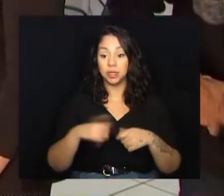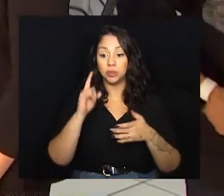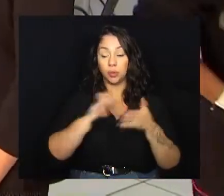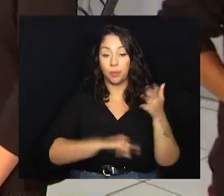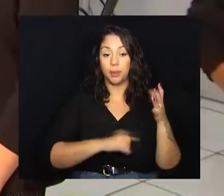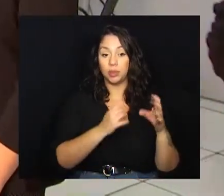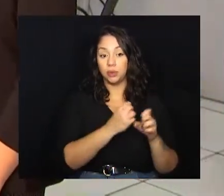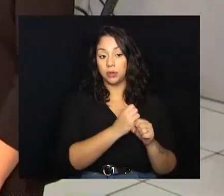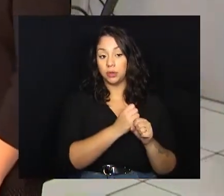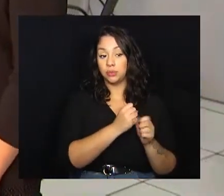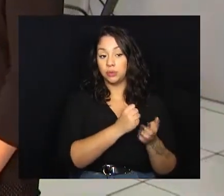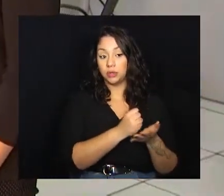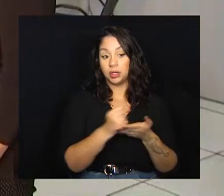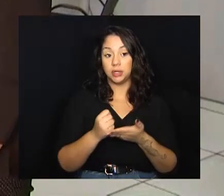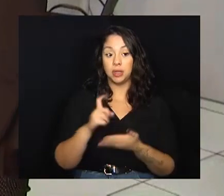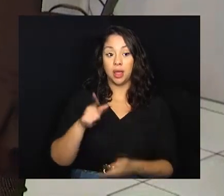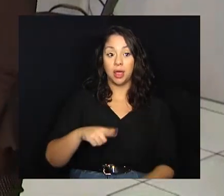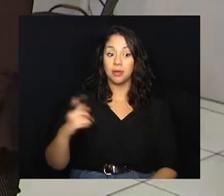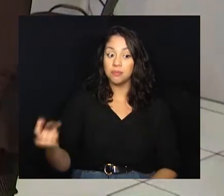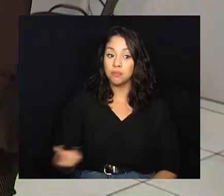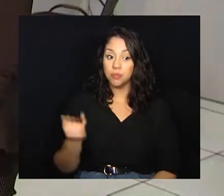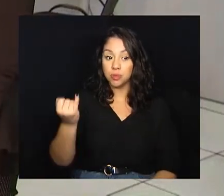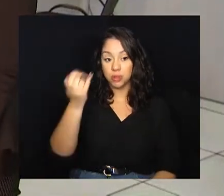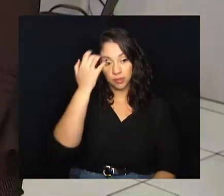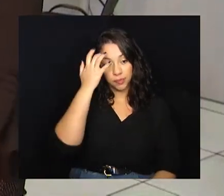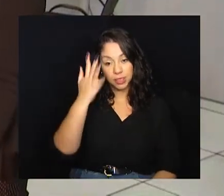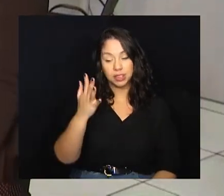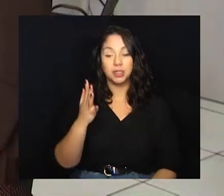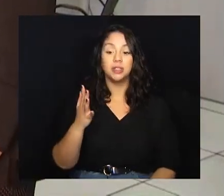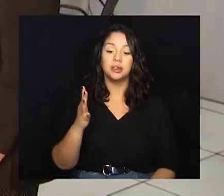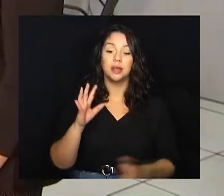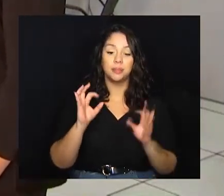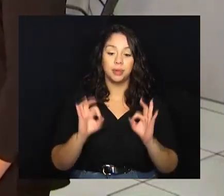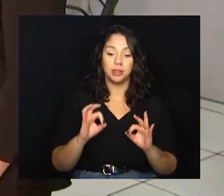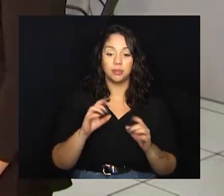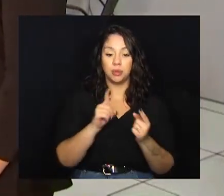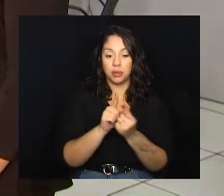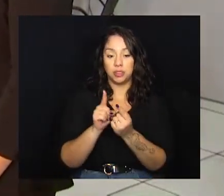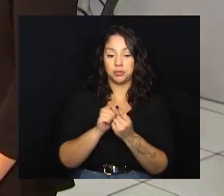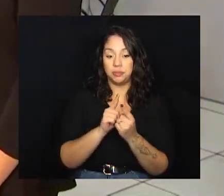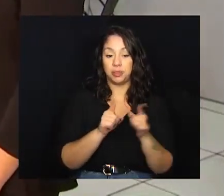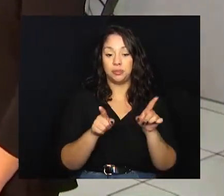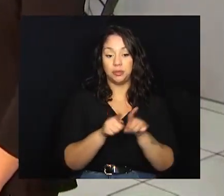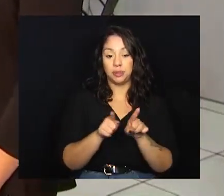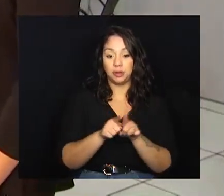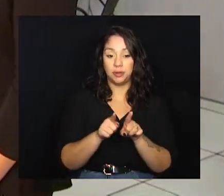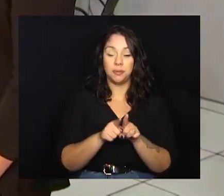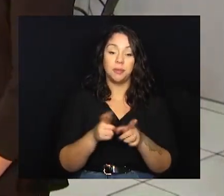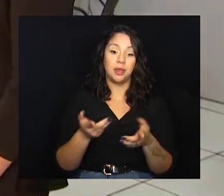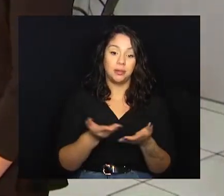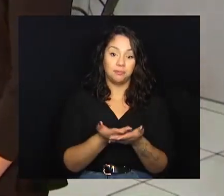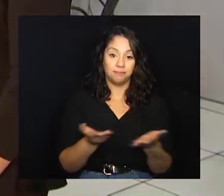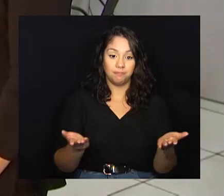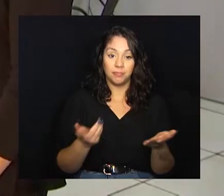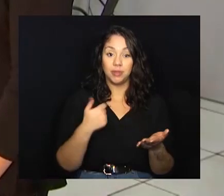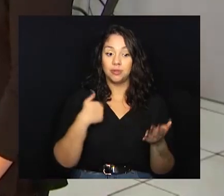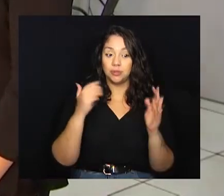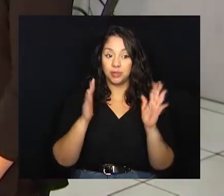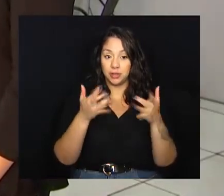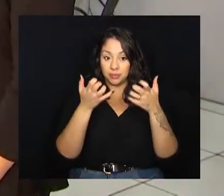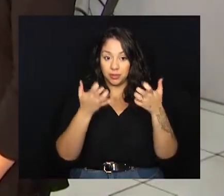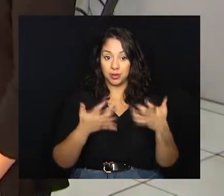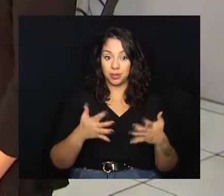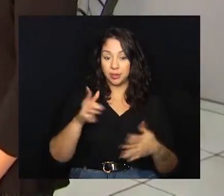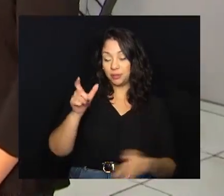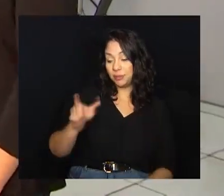certinho isso é fundamental para facilitar demais né o atendimento até a vida como eu abordei com ela do candidato